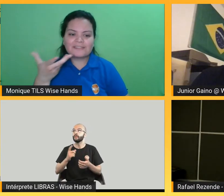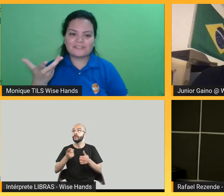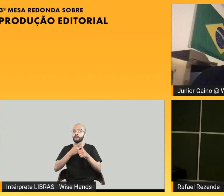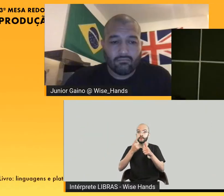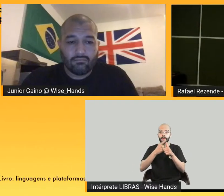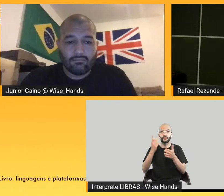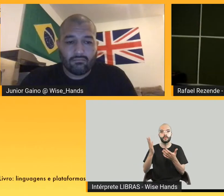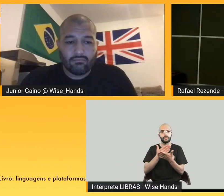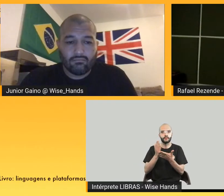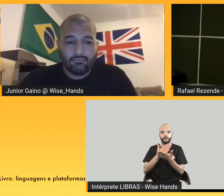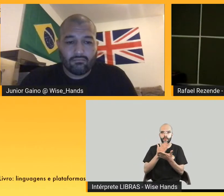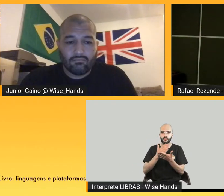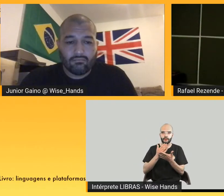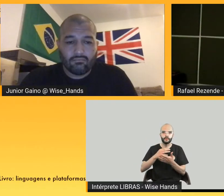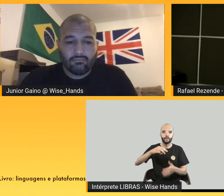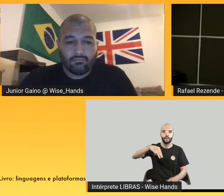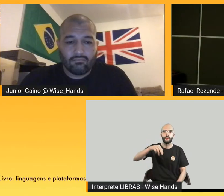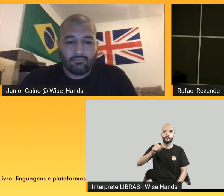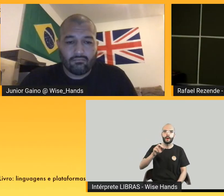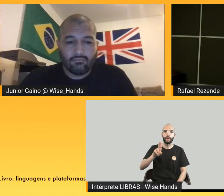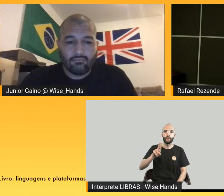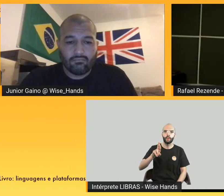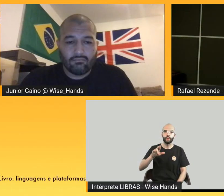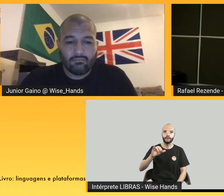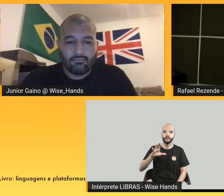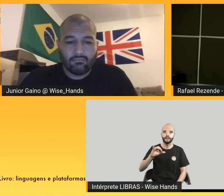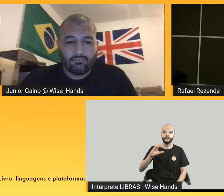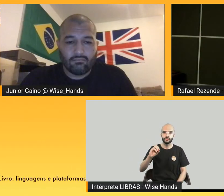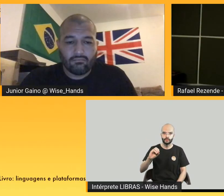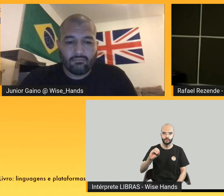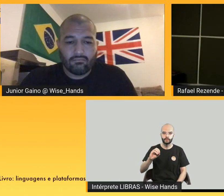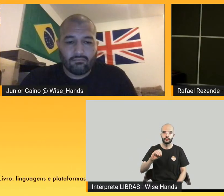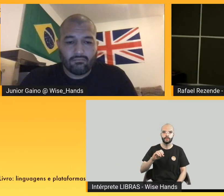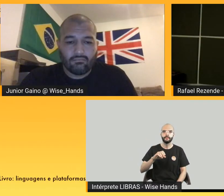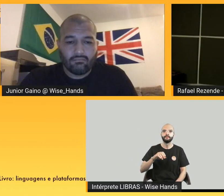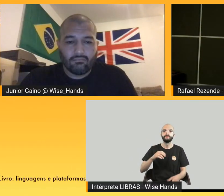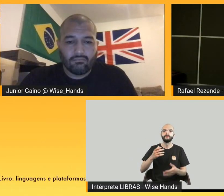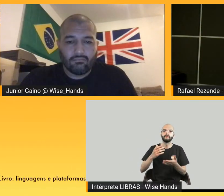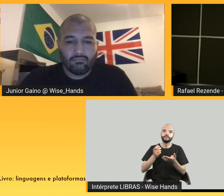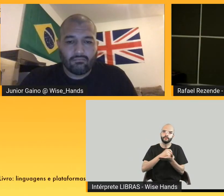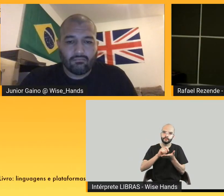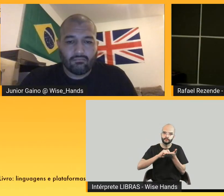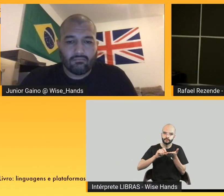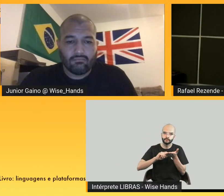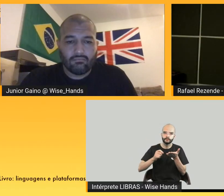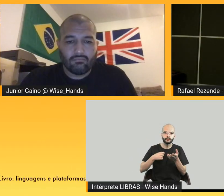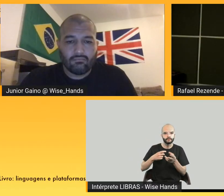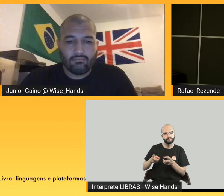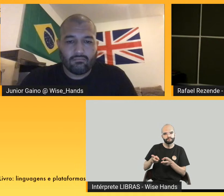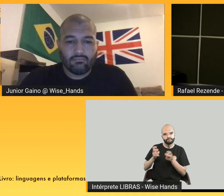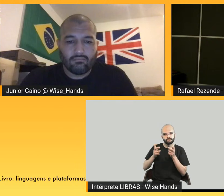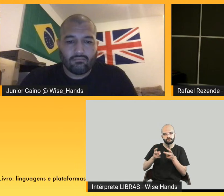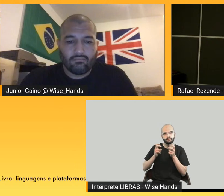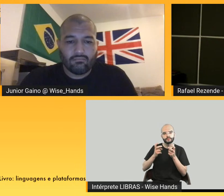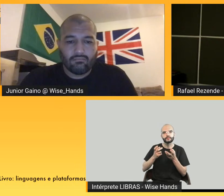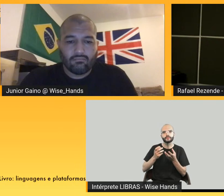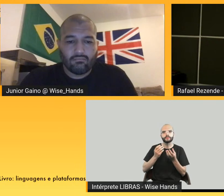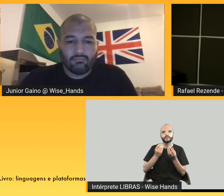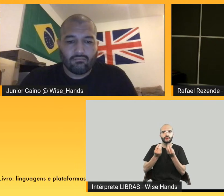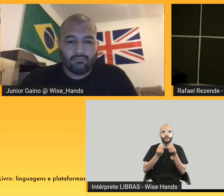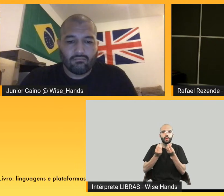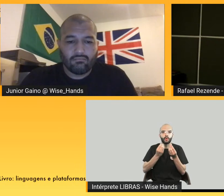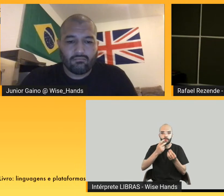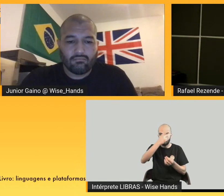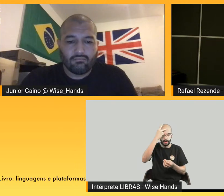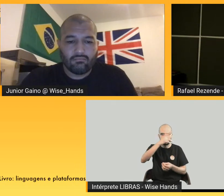e eu acho muito interessante observar o ponto que isso traz uma diferença para as pessoas assim,